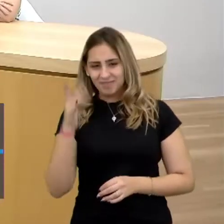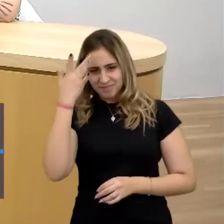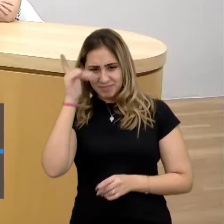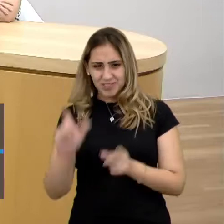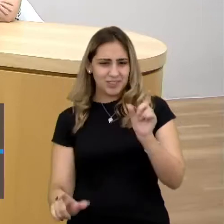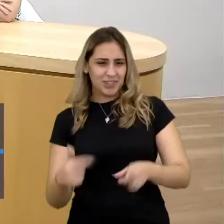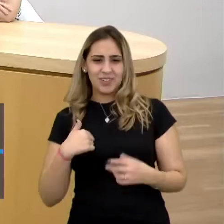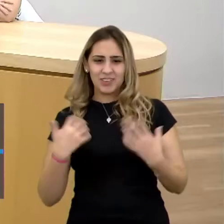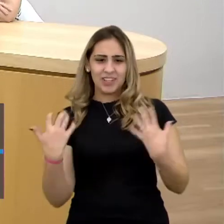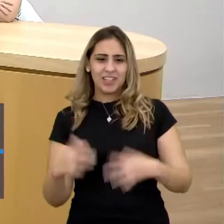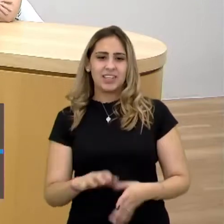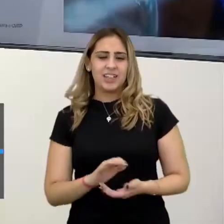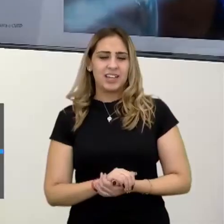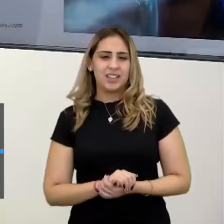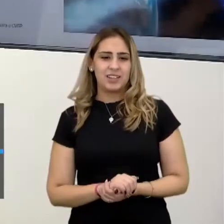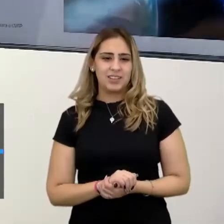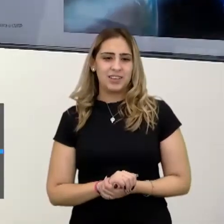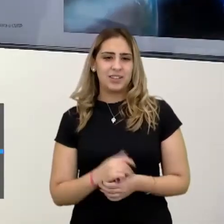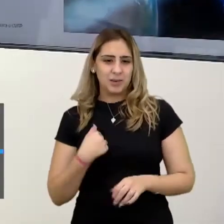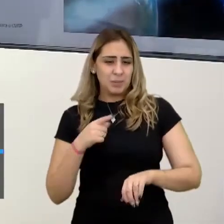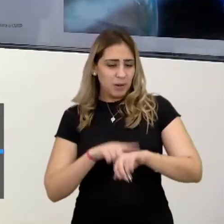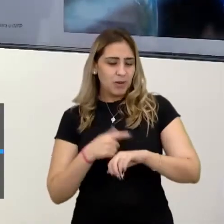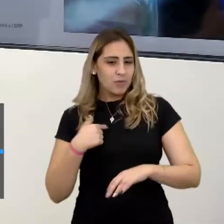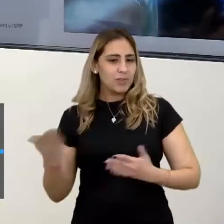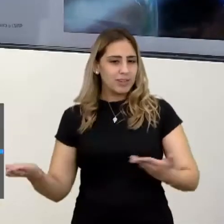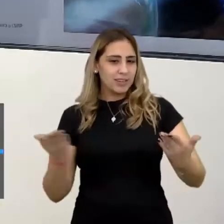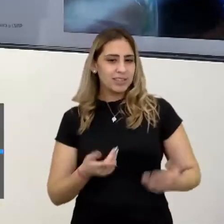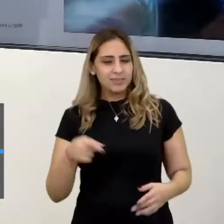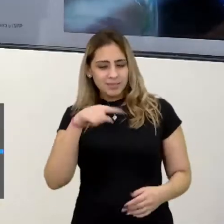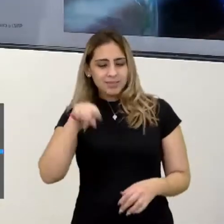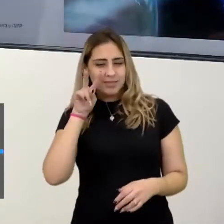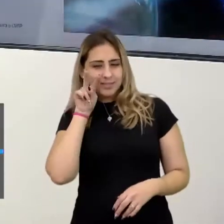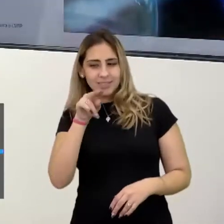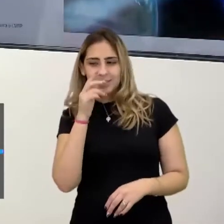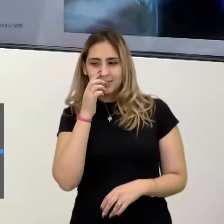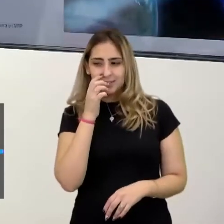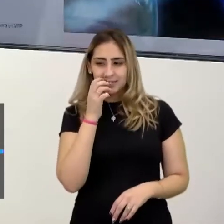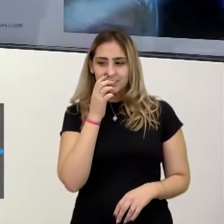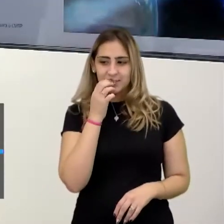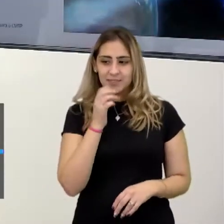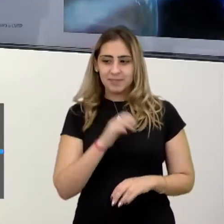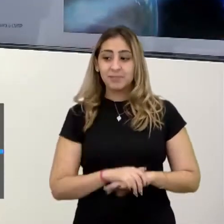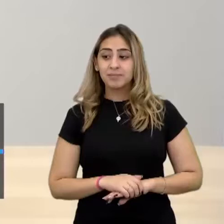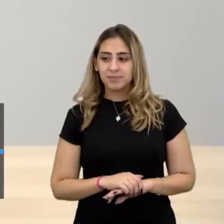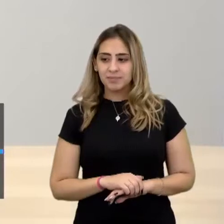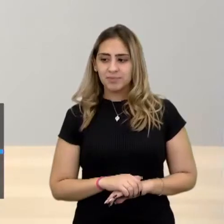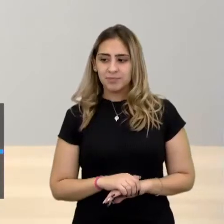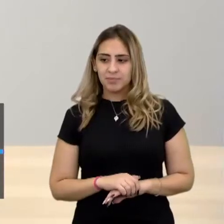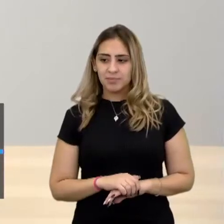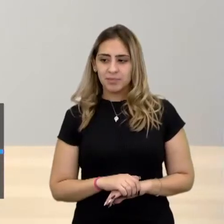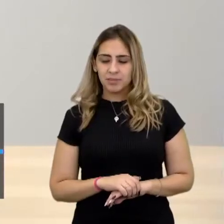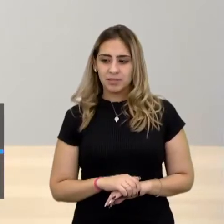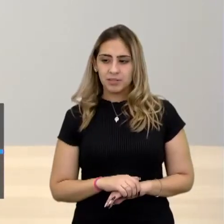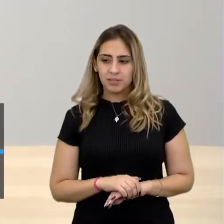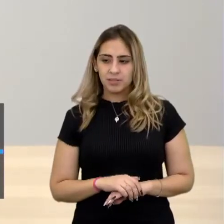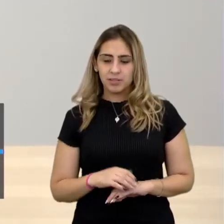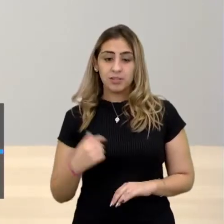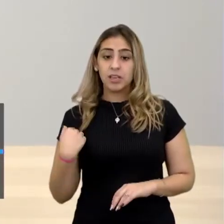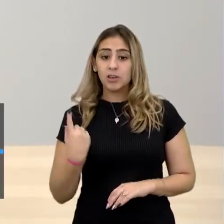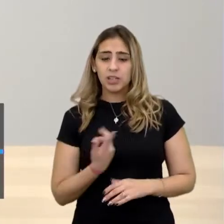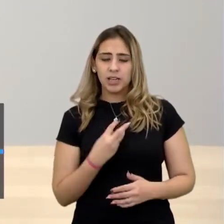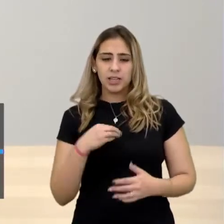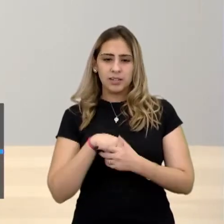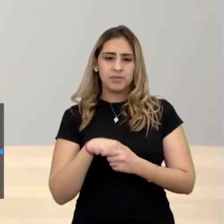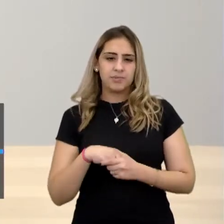pessoal aqui. Mais uma hora eu vou trazer ele. Tem um tempo de adaptação, né, a criança, né? Sim, exatamente. Lembra, né, Giba? Aí,